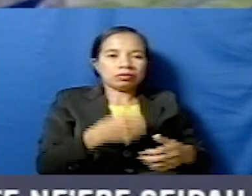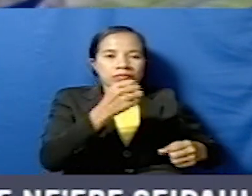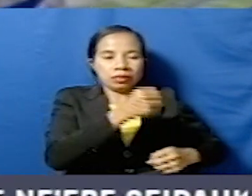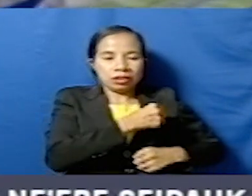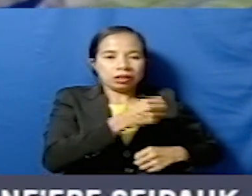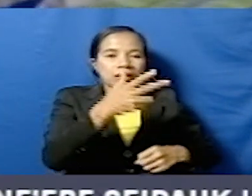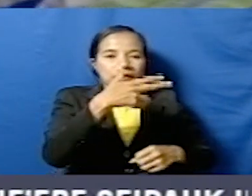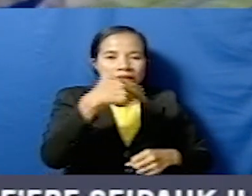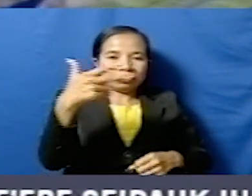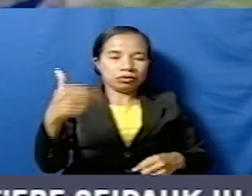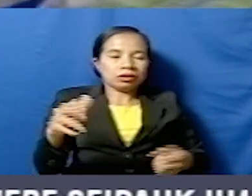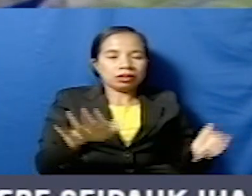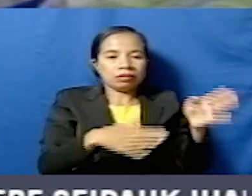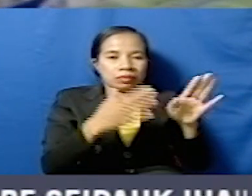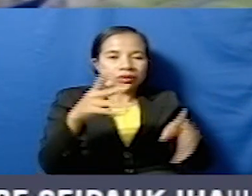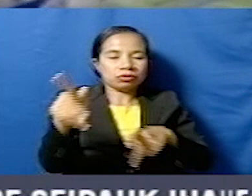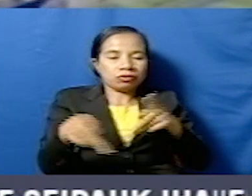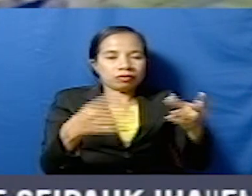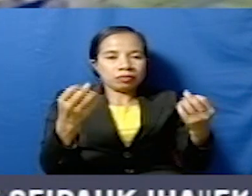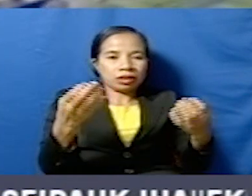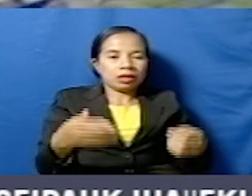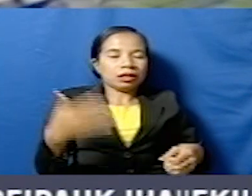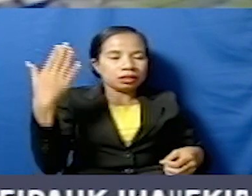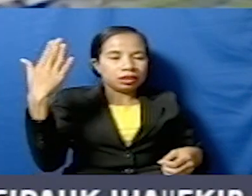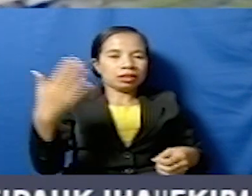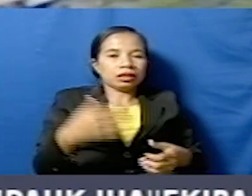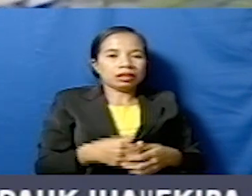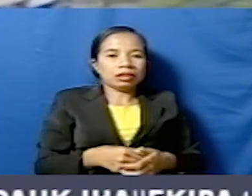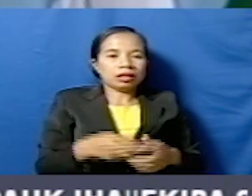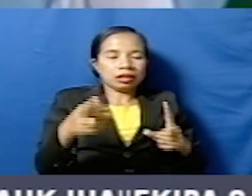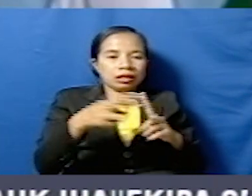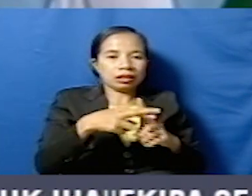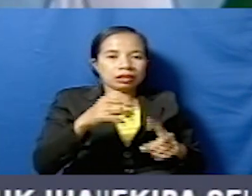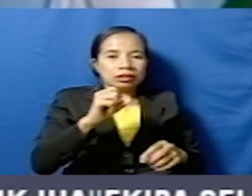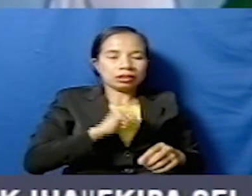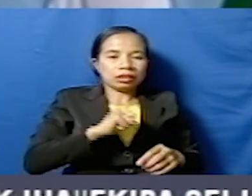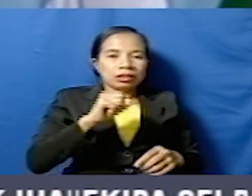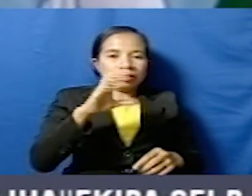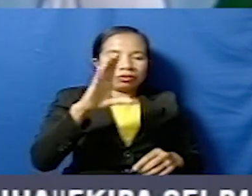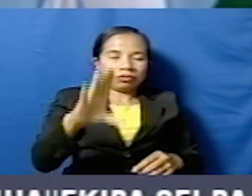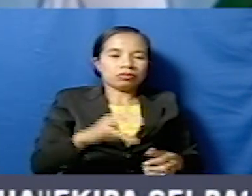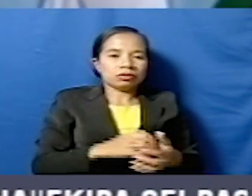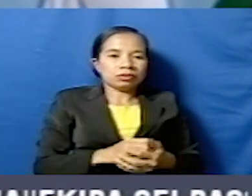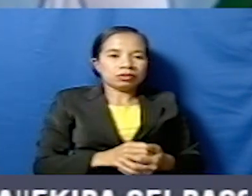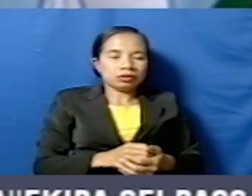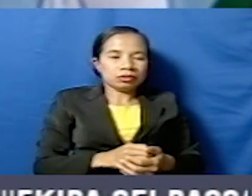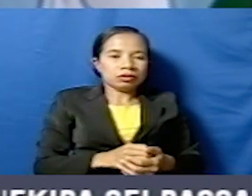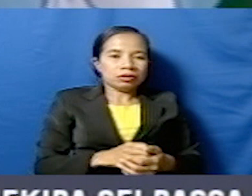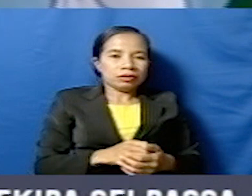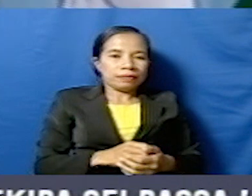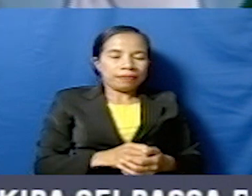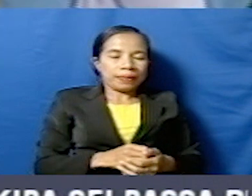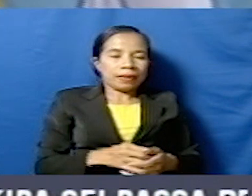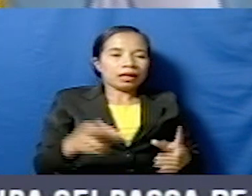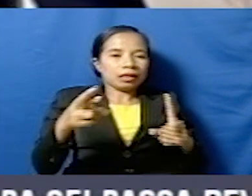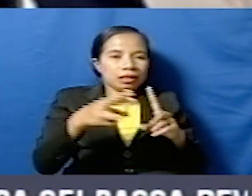Indonésia, Nebehamate Jovem Barak e Massacre Santa Cruz. Juvencio de Jesus Martins considera